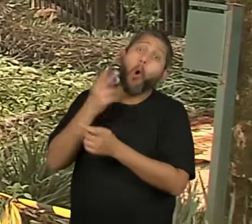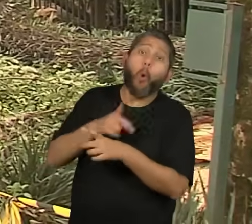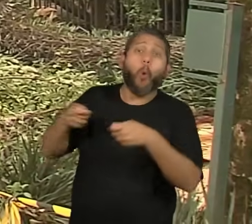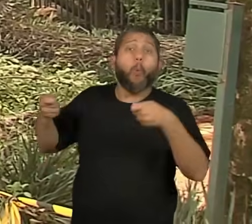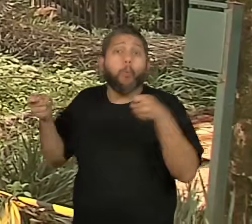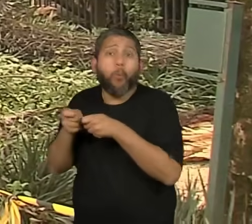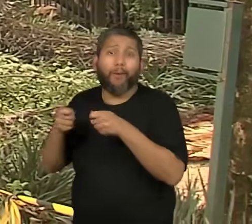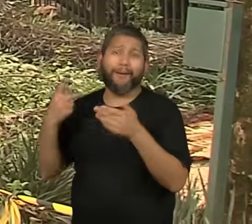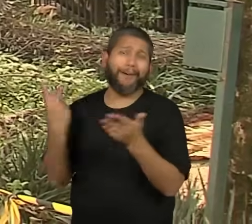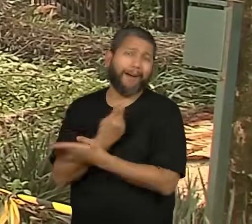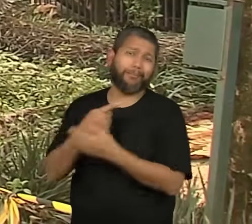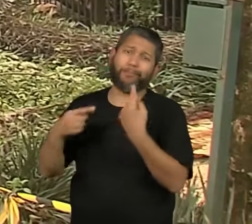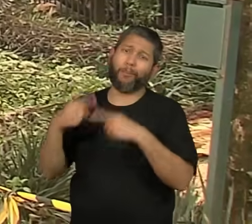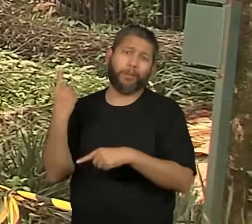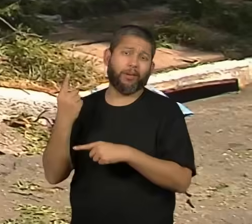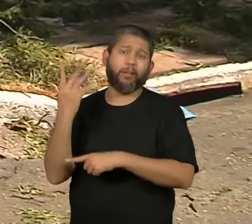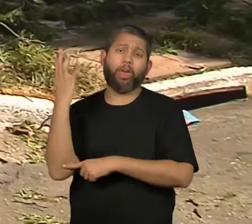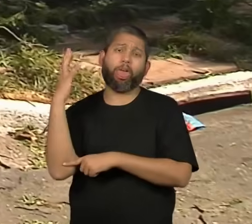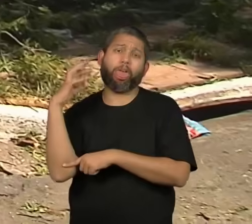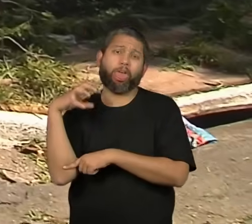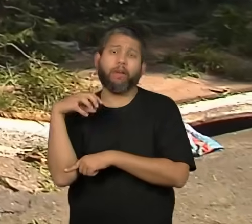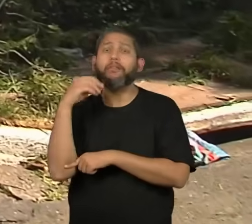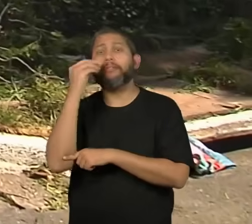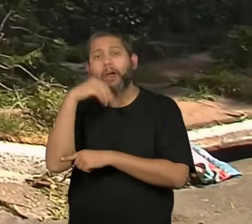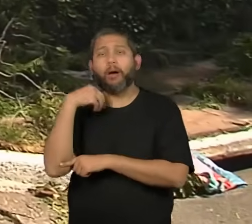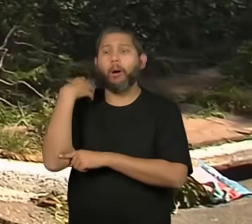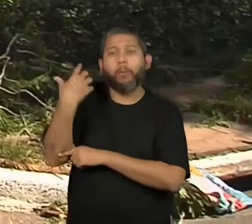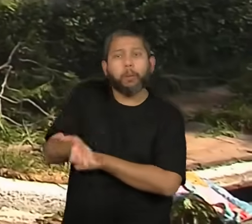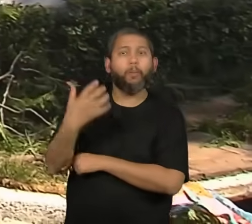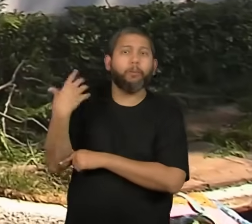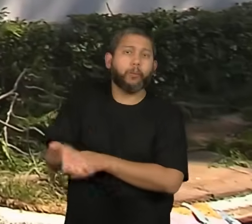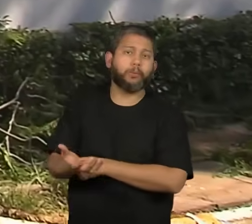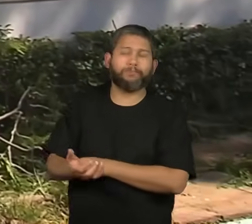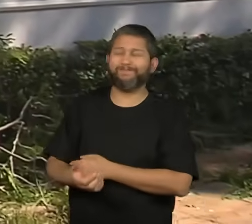tornam as árvores vulneráveis. Muitas